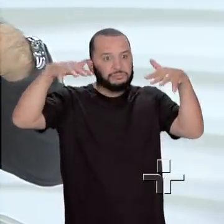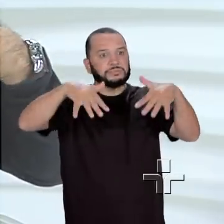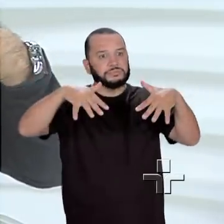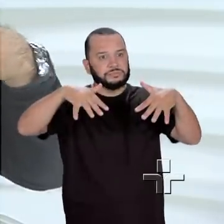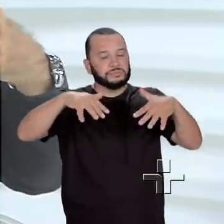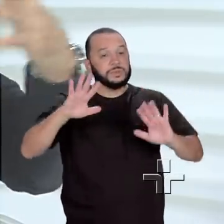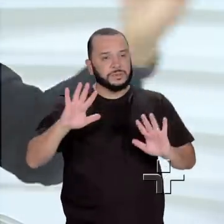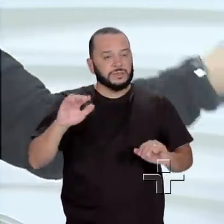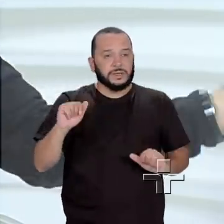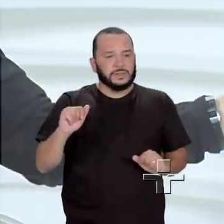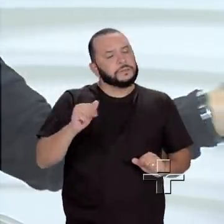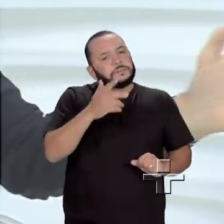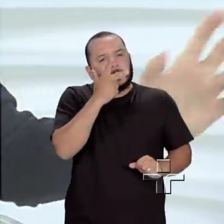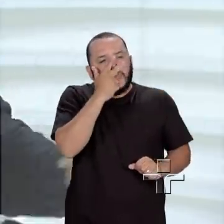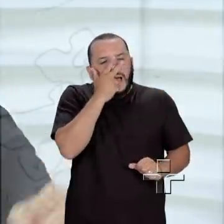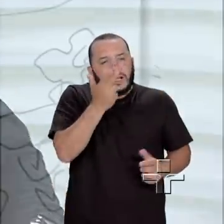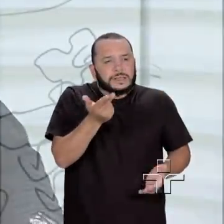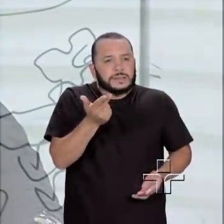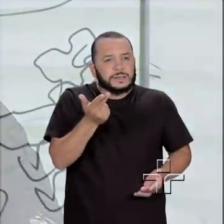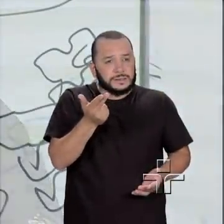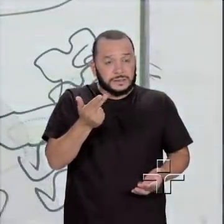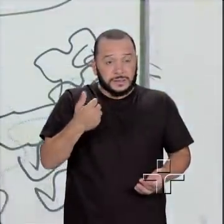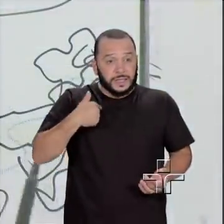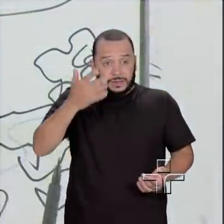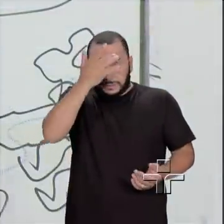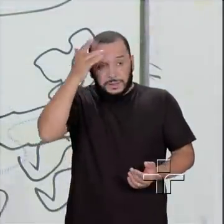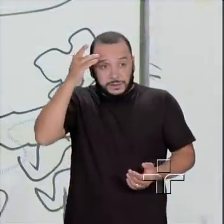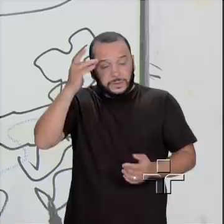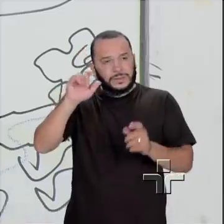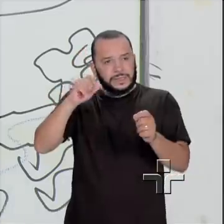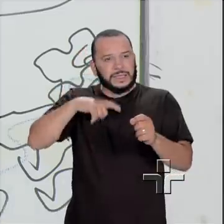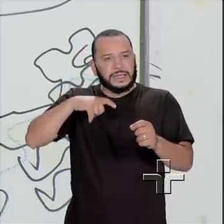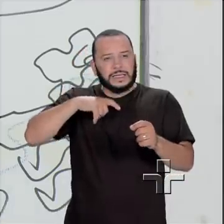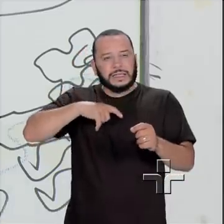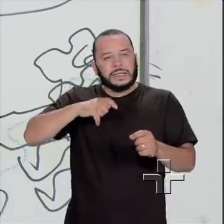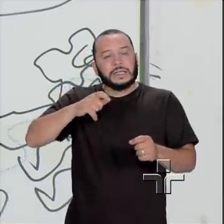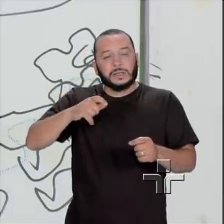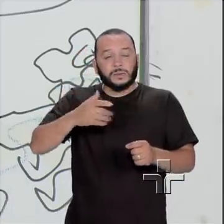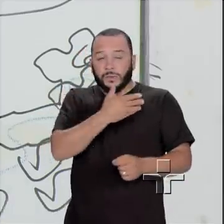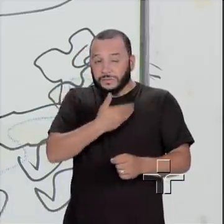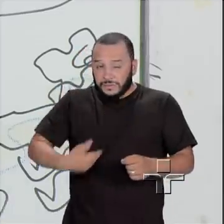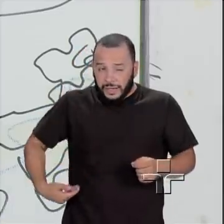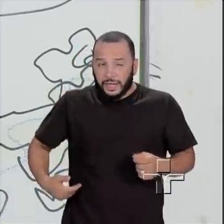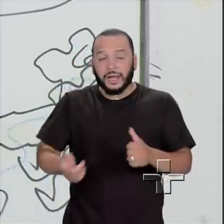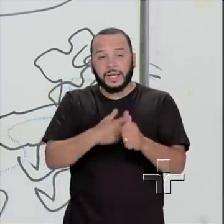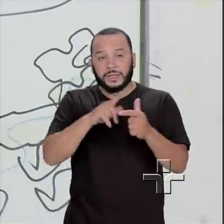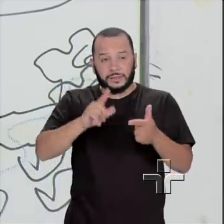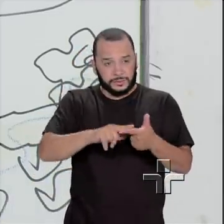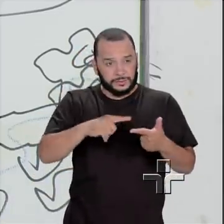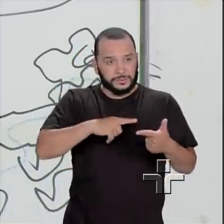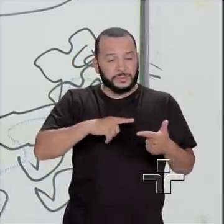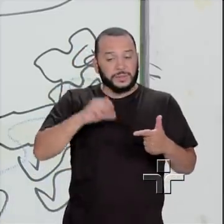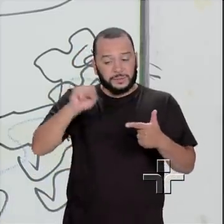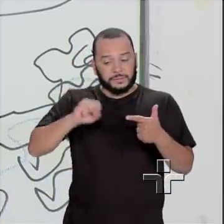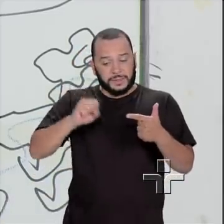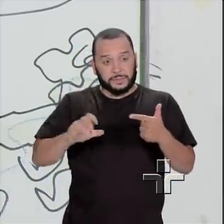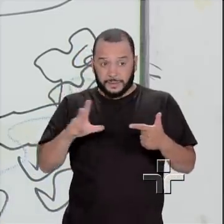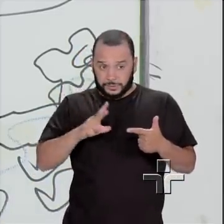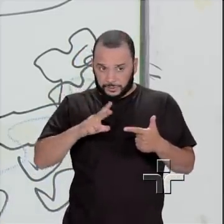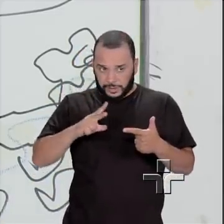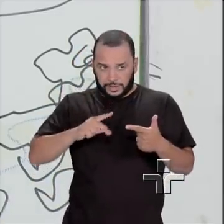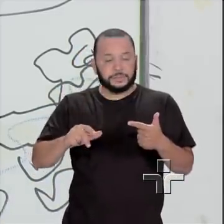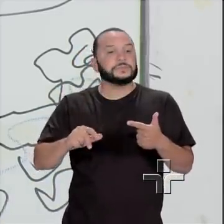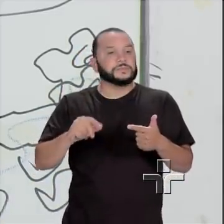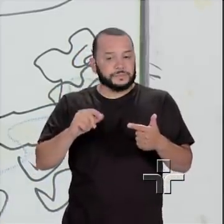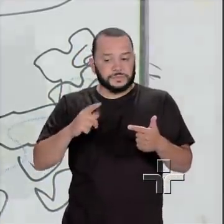pessoas nas quais outras pessoas estão interessadas, e parte desse aparato é do Estado, parte desse aparato é da iniciativa privada, e existe uma